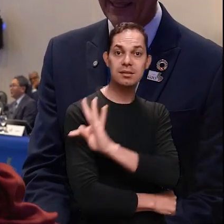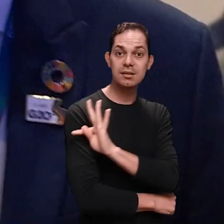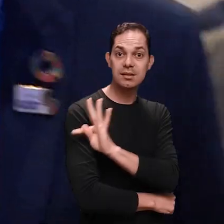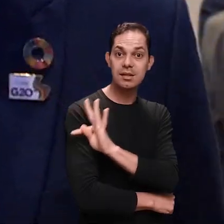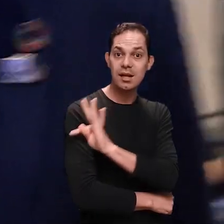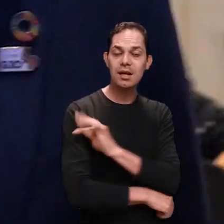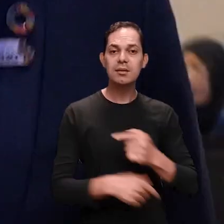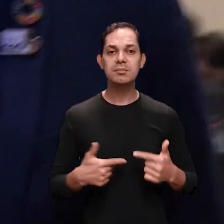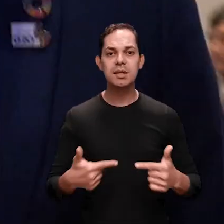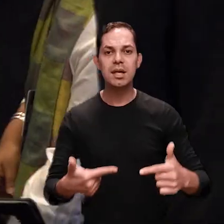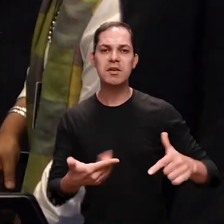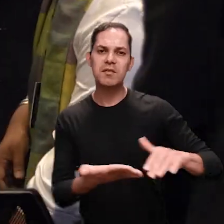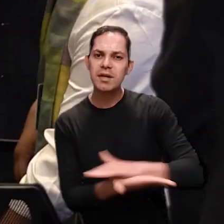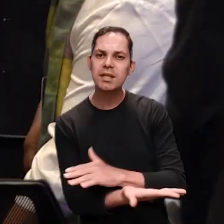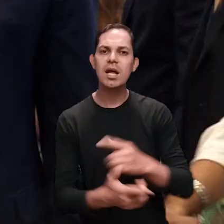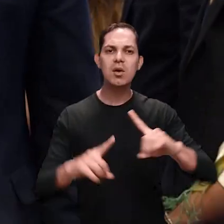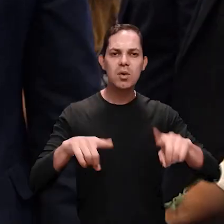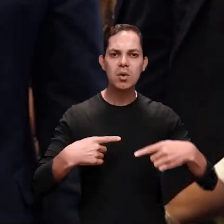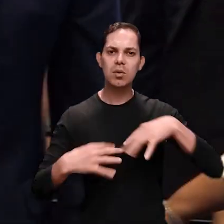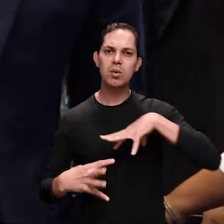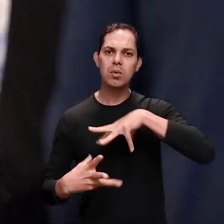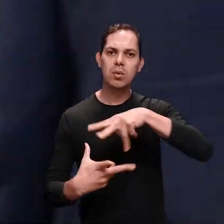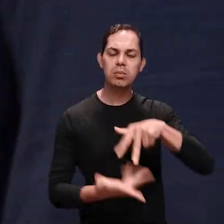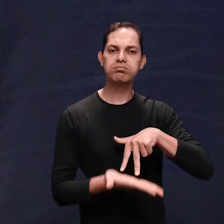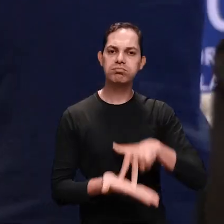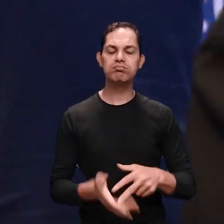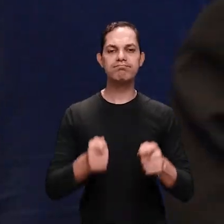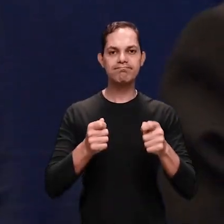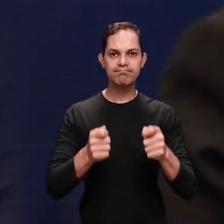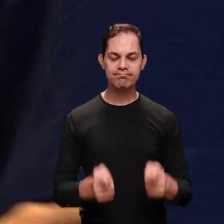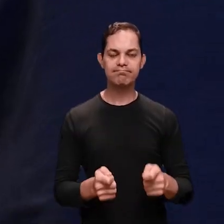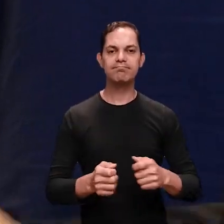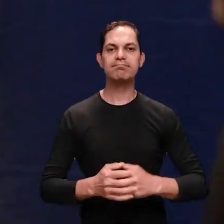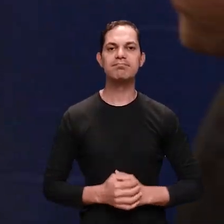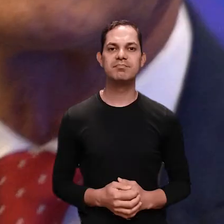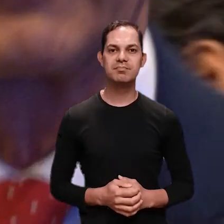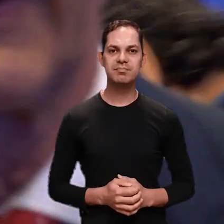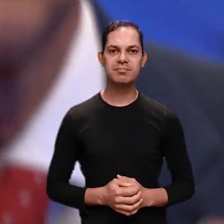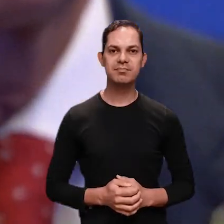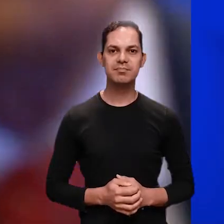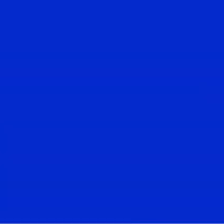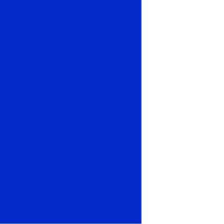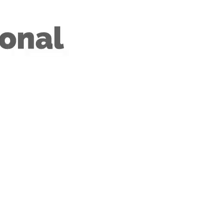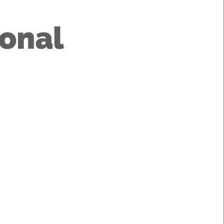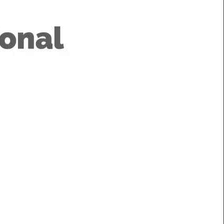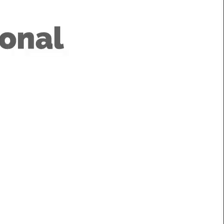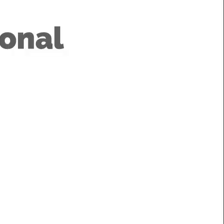expertise técnica para enfrentar os desafios globais com determinação e eficácia.